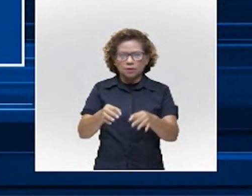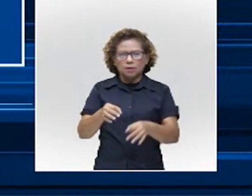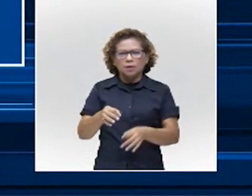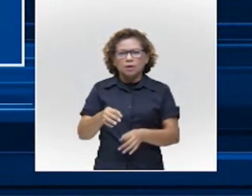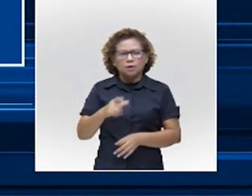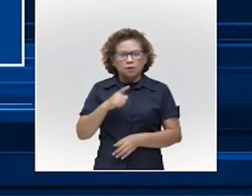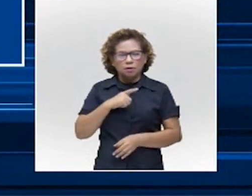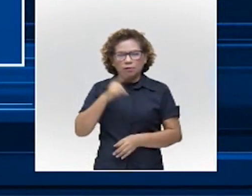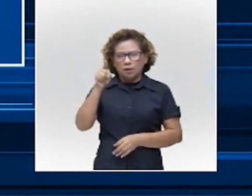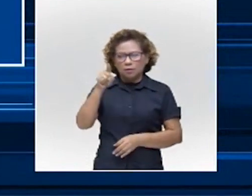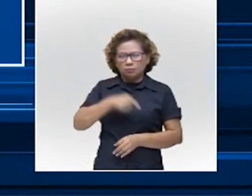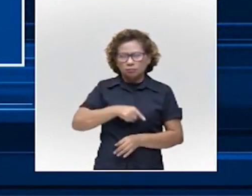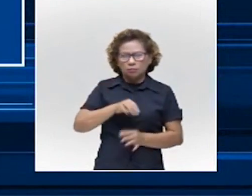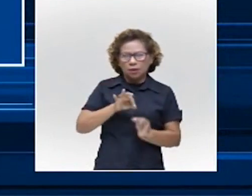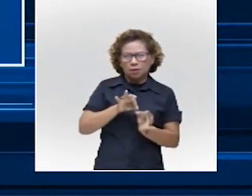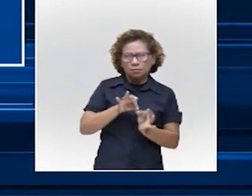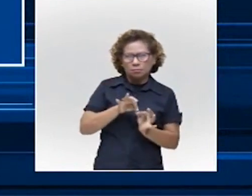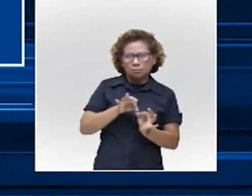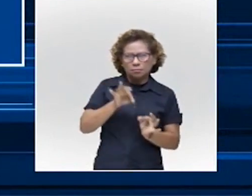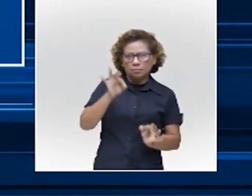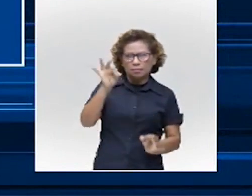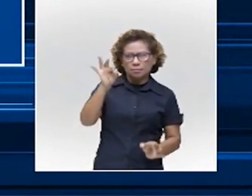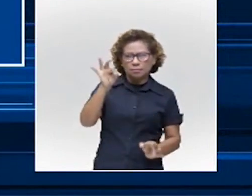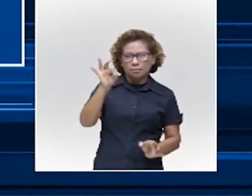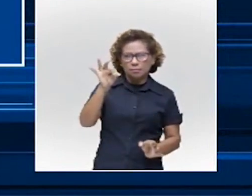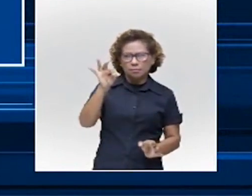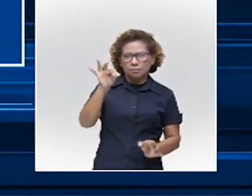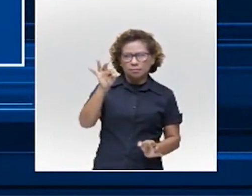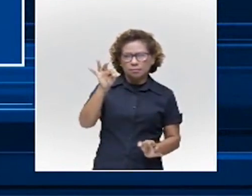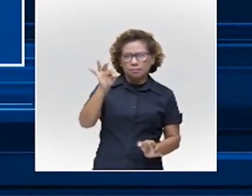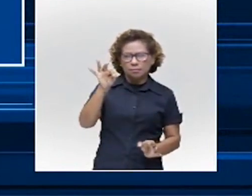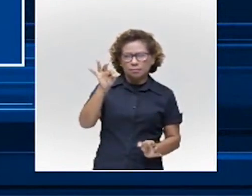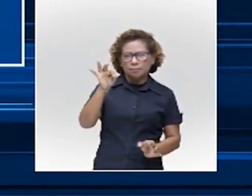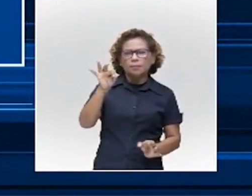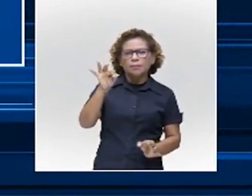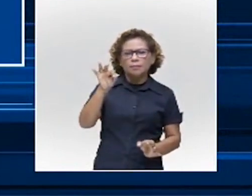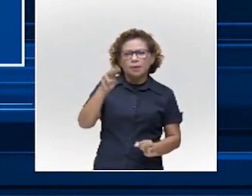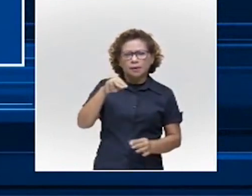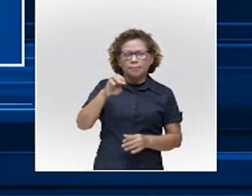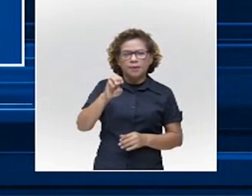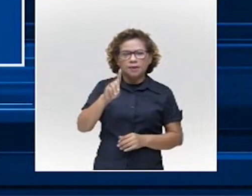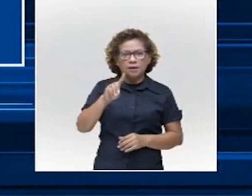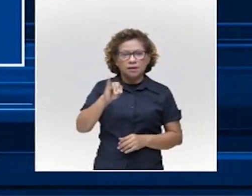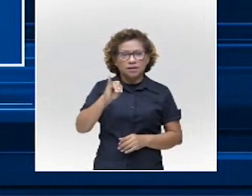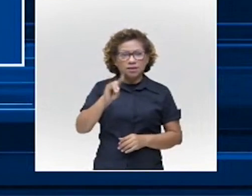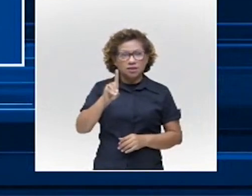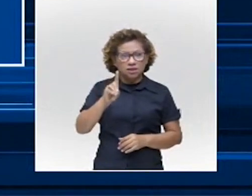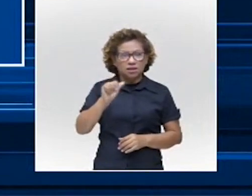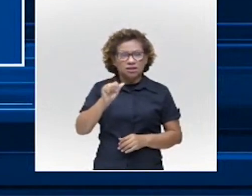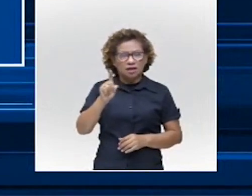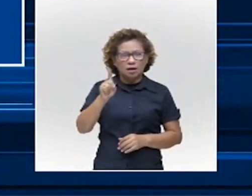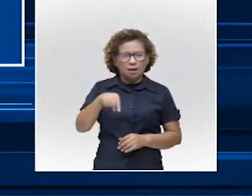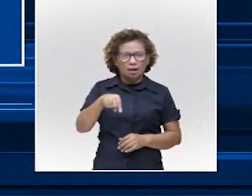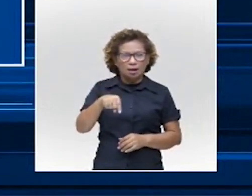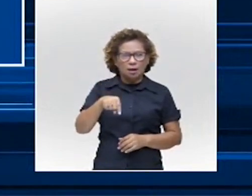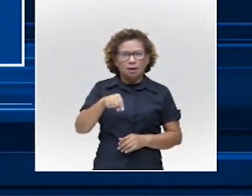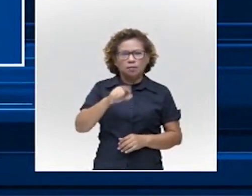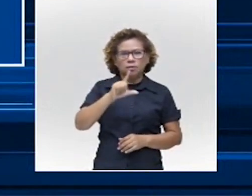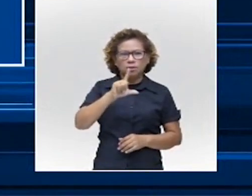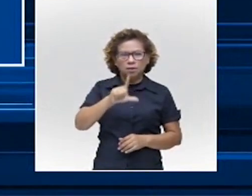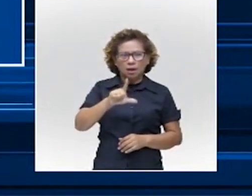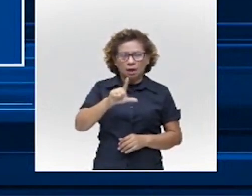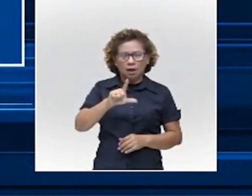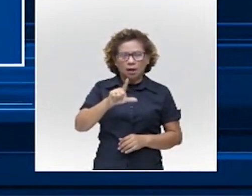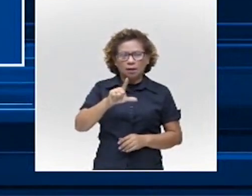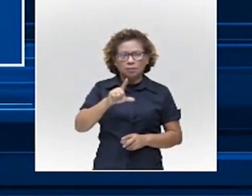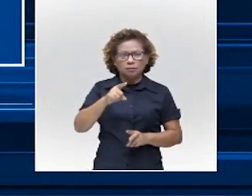é justamente L que multiplica a raiz quadrada de 2, onde o valor do L